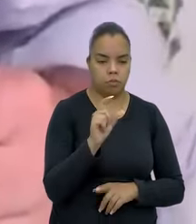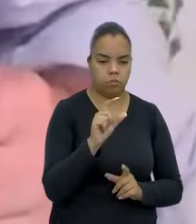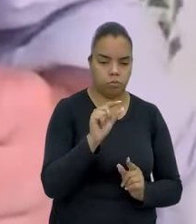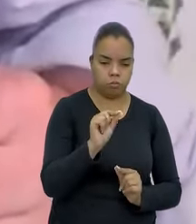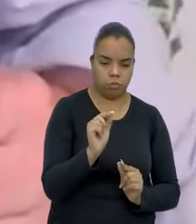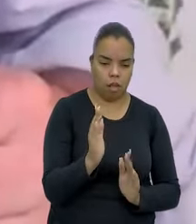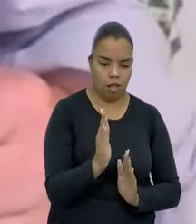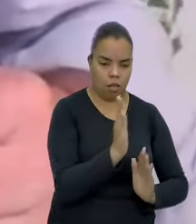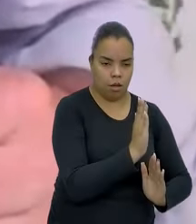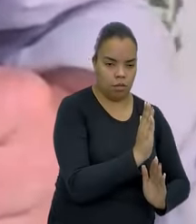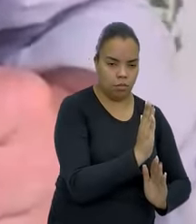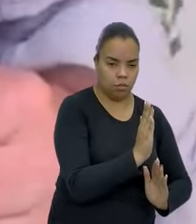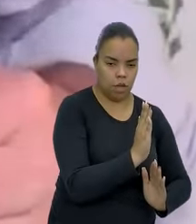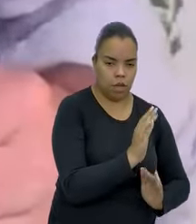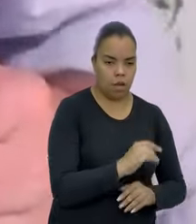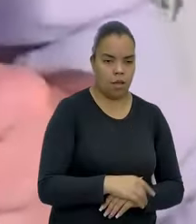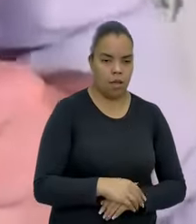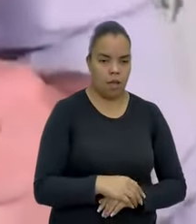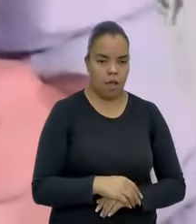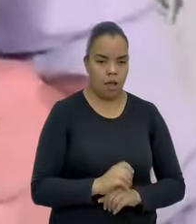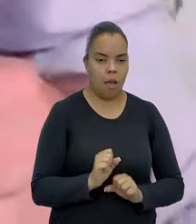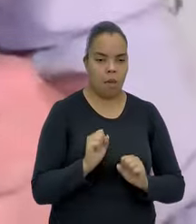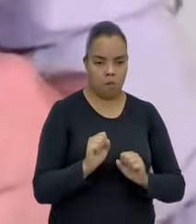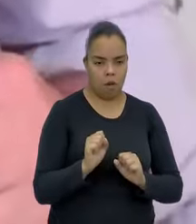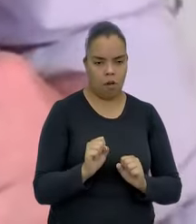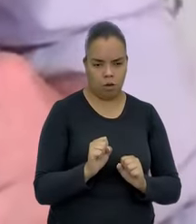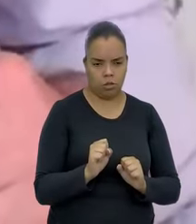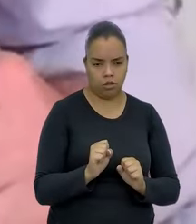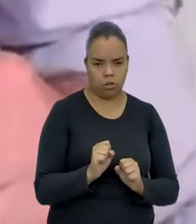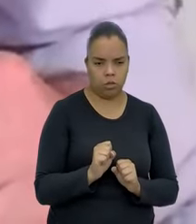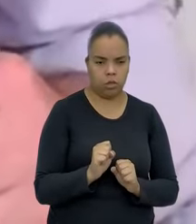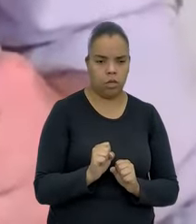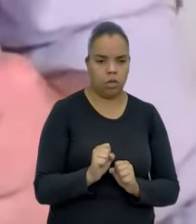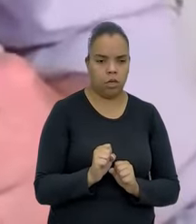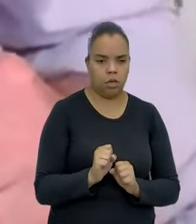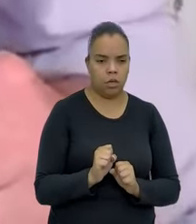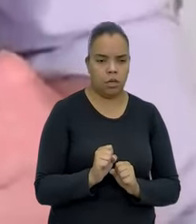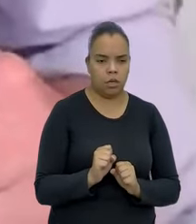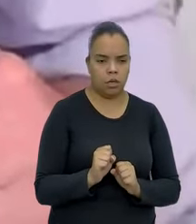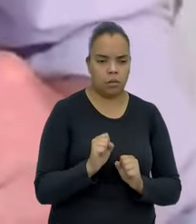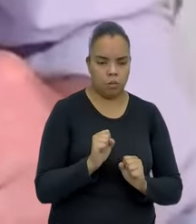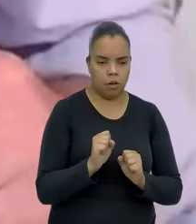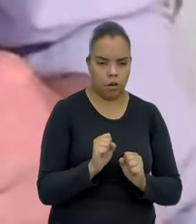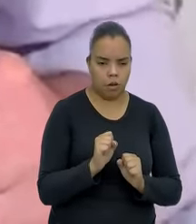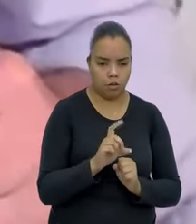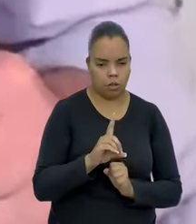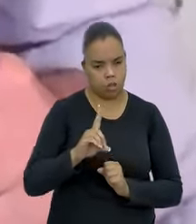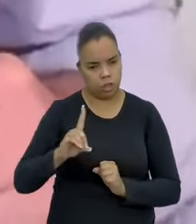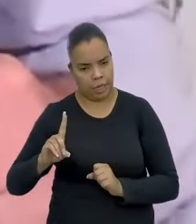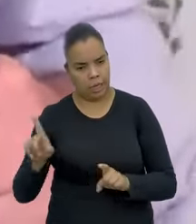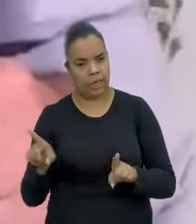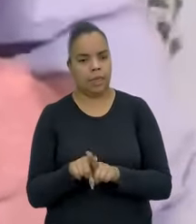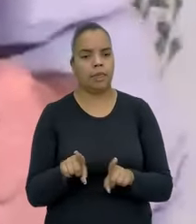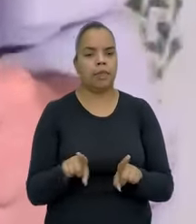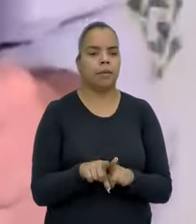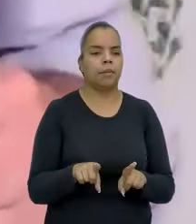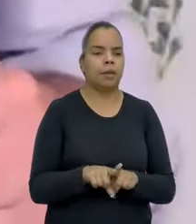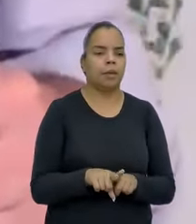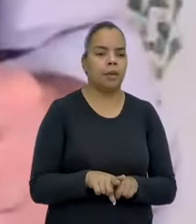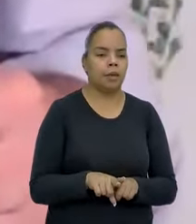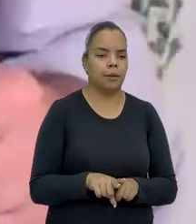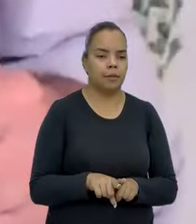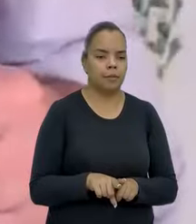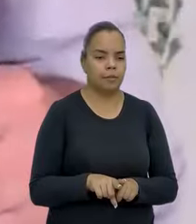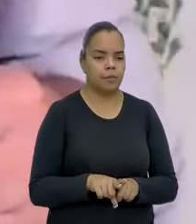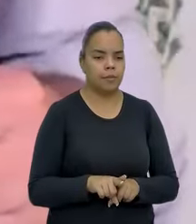lado esquerdo poderia ser para a direita então aluno fala para o senhor também são quatro eu